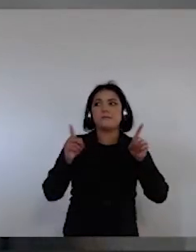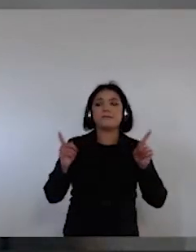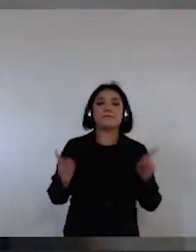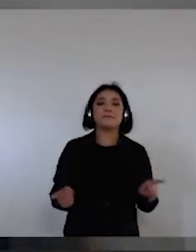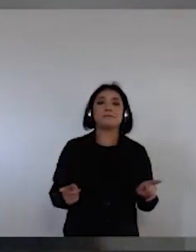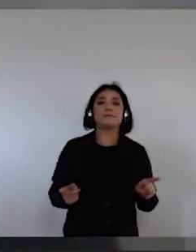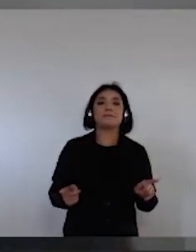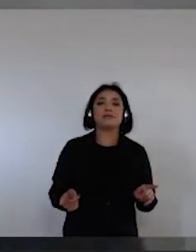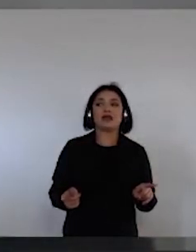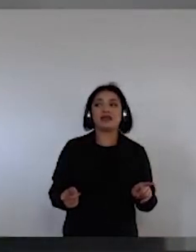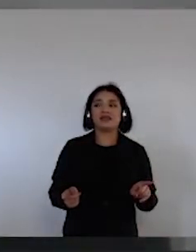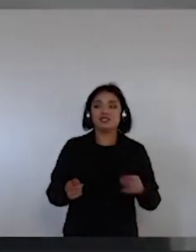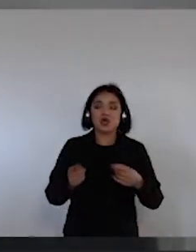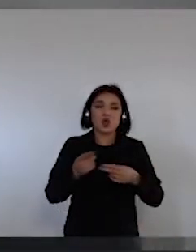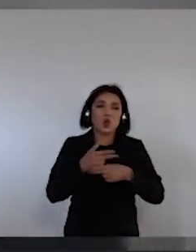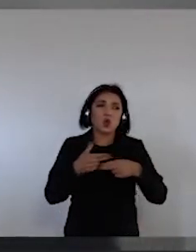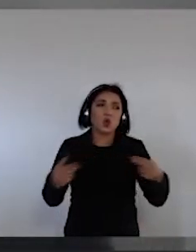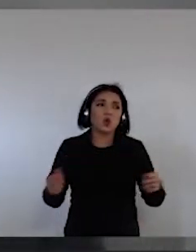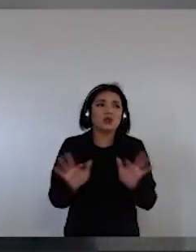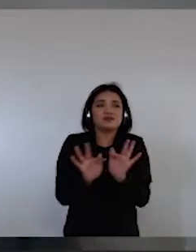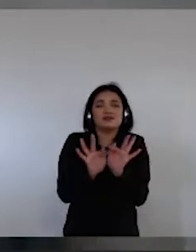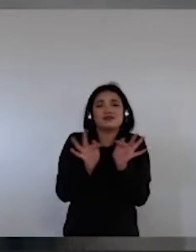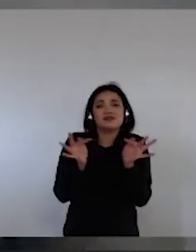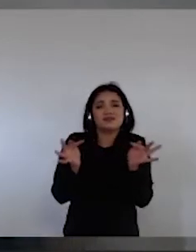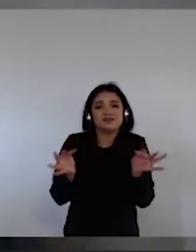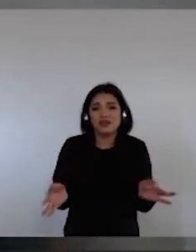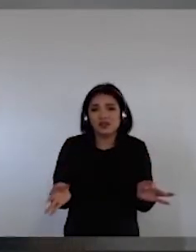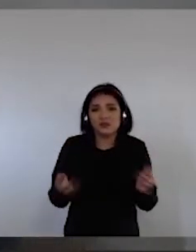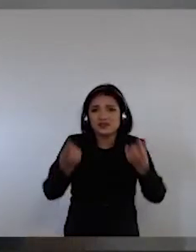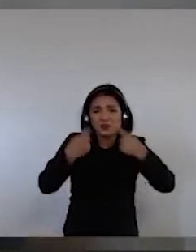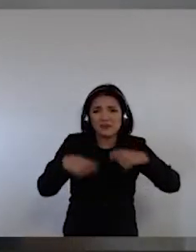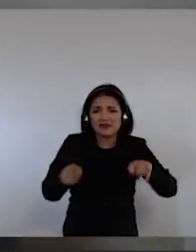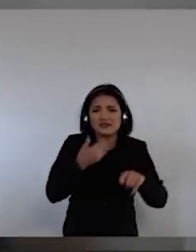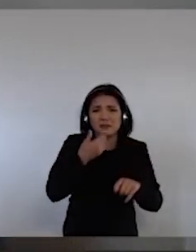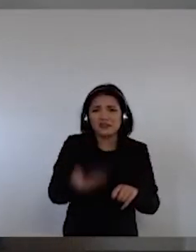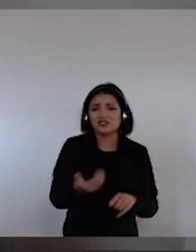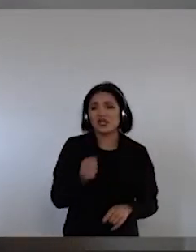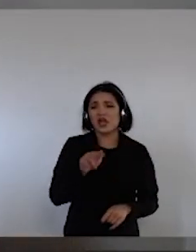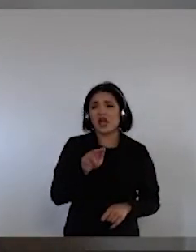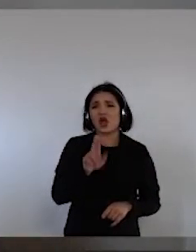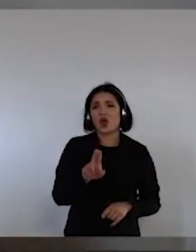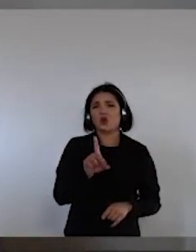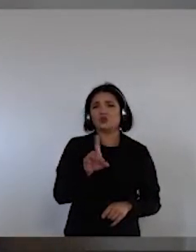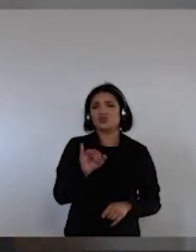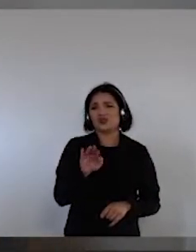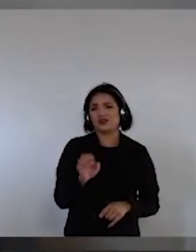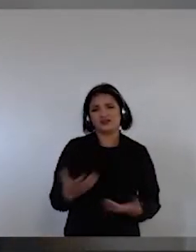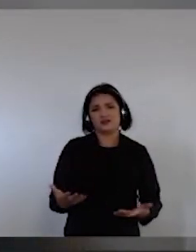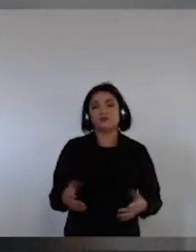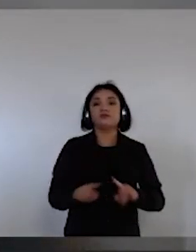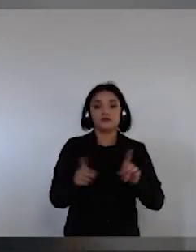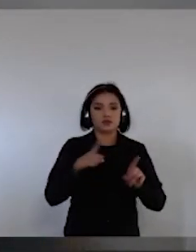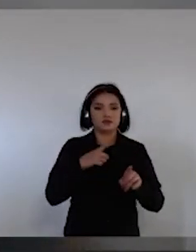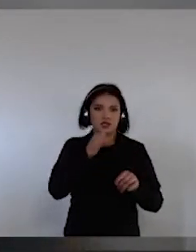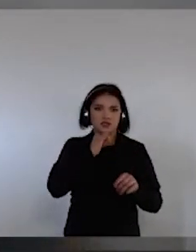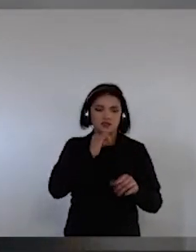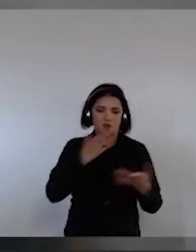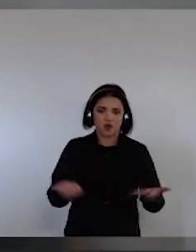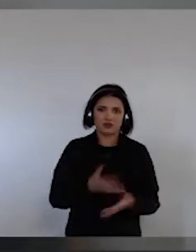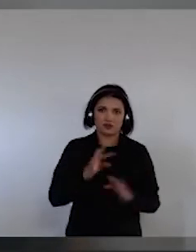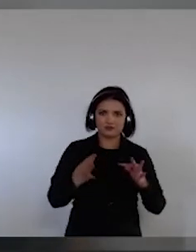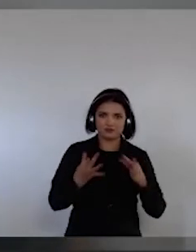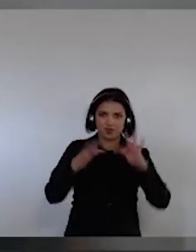a hora. Chegava lá, batia na porta, quero falar com o ministro, sou advogado? Então, pô, entra, acabou. Eu não precisava falar nem qual era o processo, você chegava lá e explicava na hora